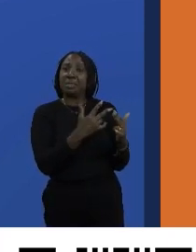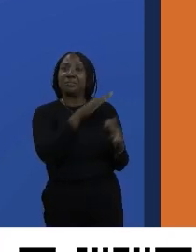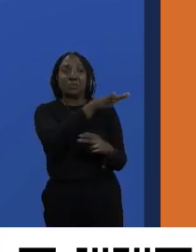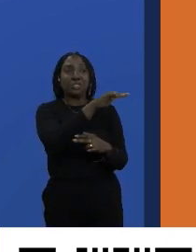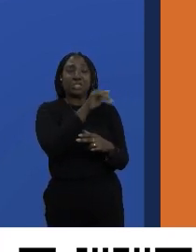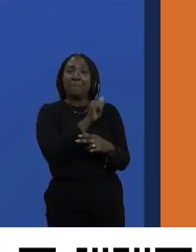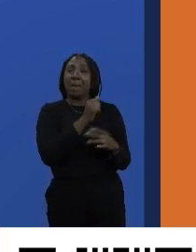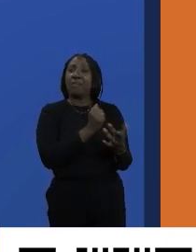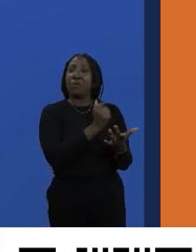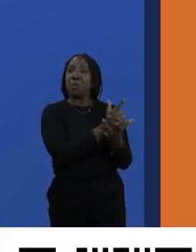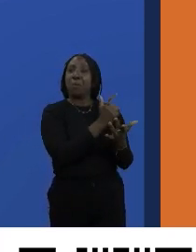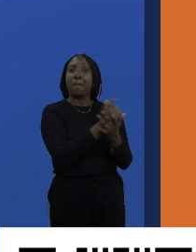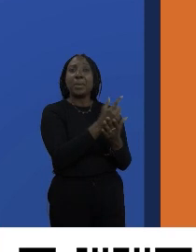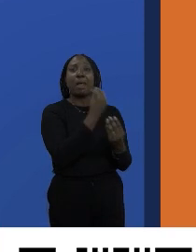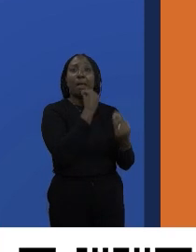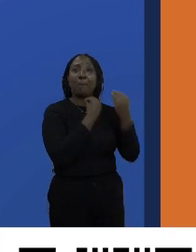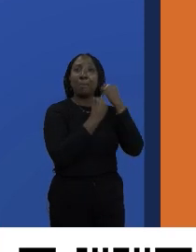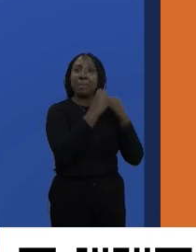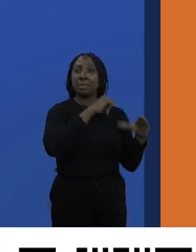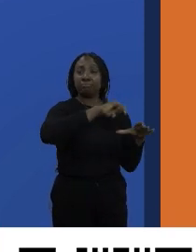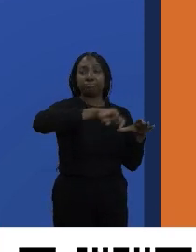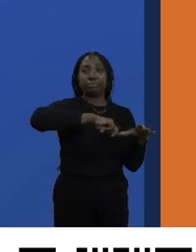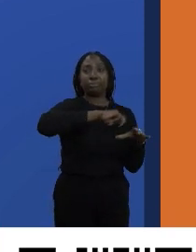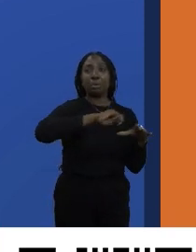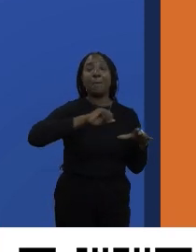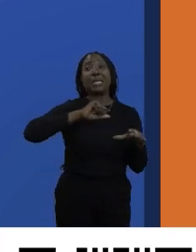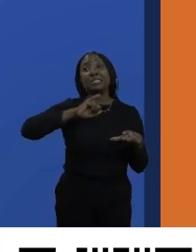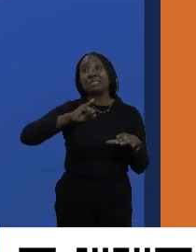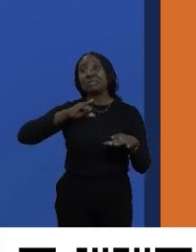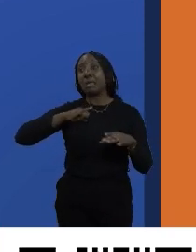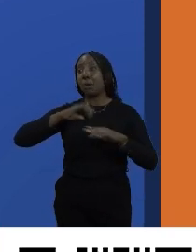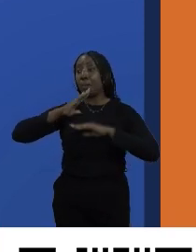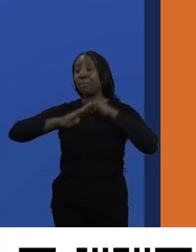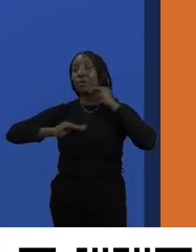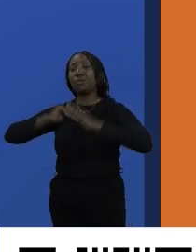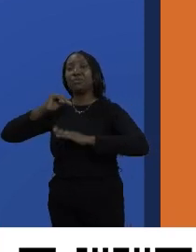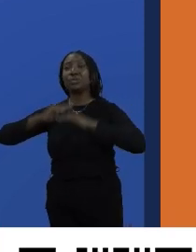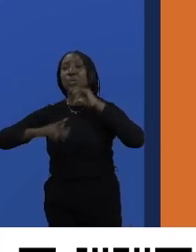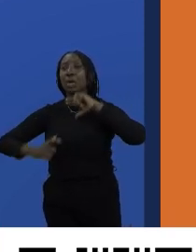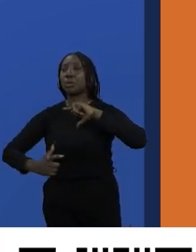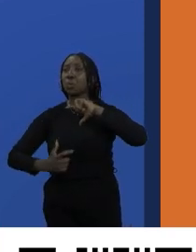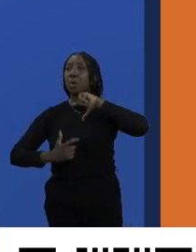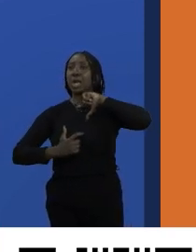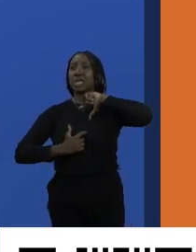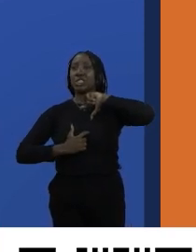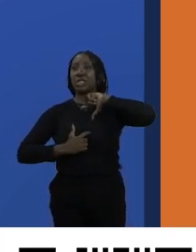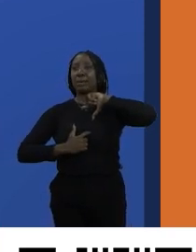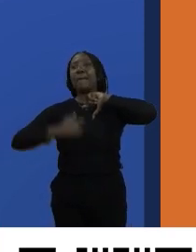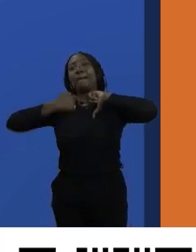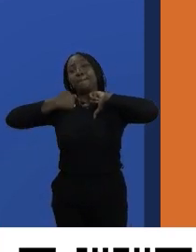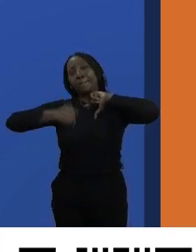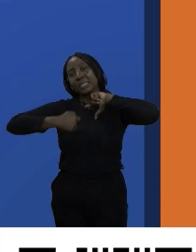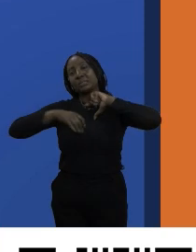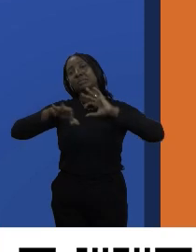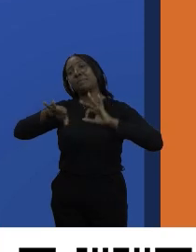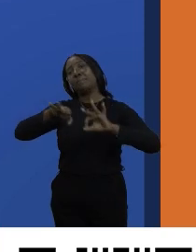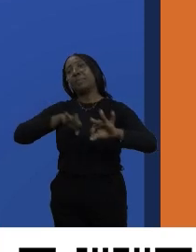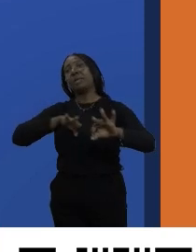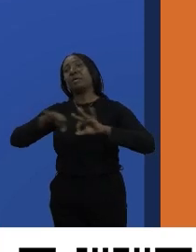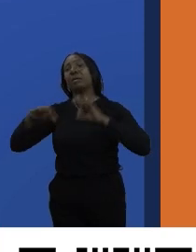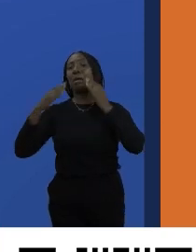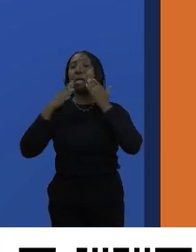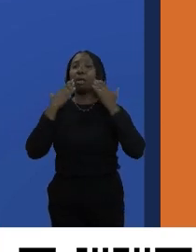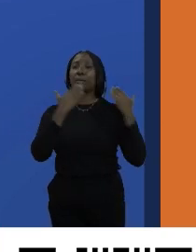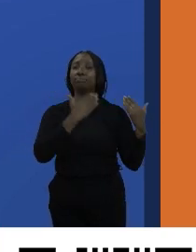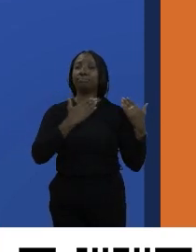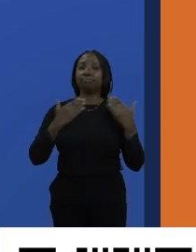quando eu boto um crachá daquilo que eu faço, da profissão que eu tenho, cara, aí não dá. Eu tenho que me preparar, eu tenho que me